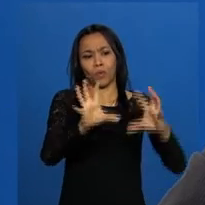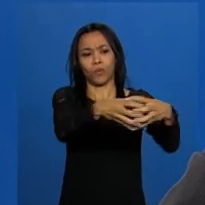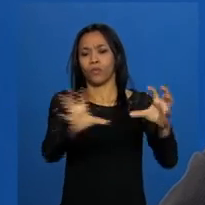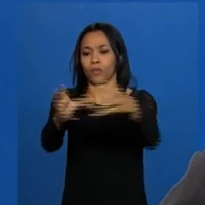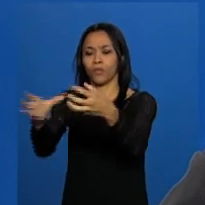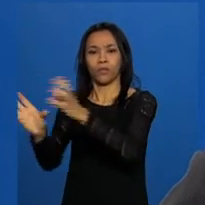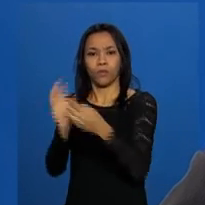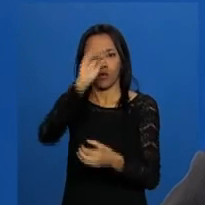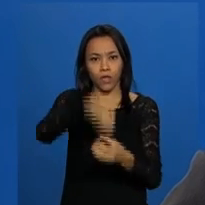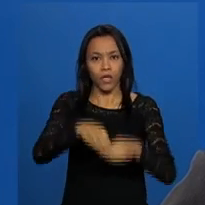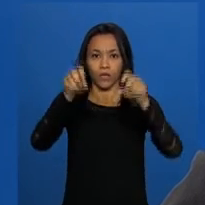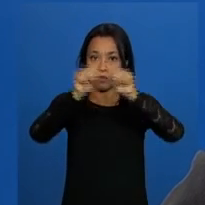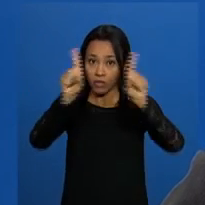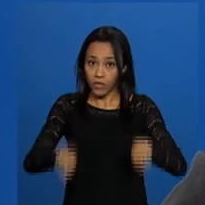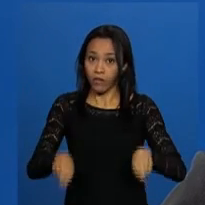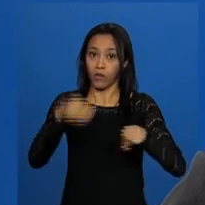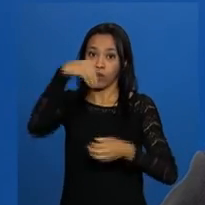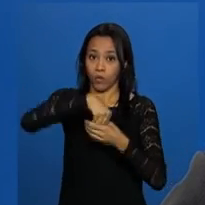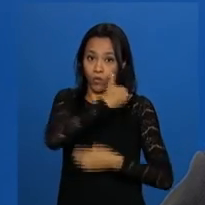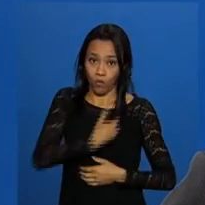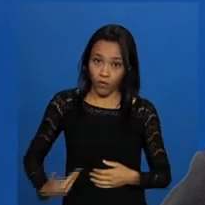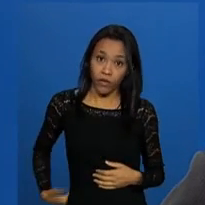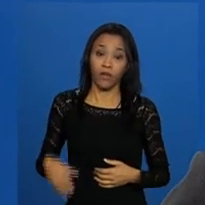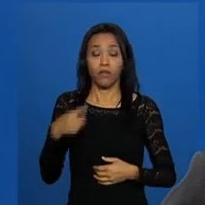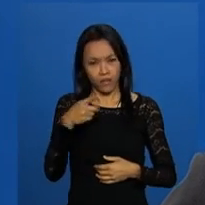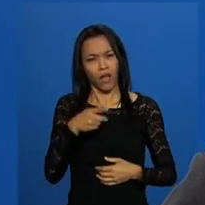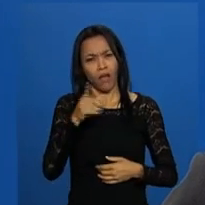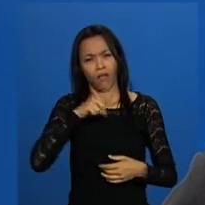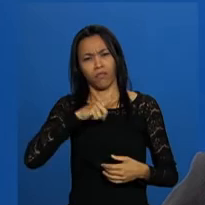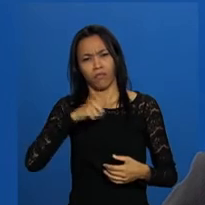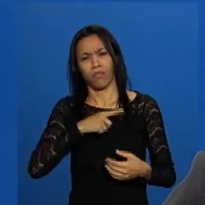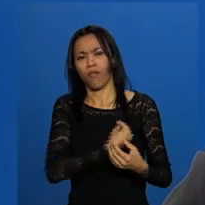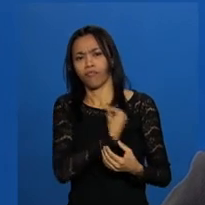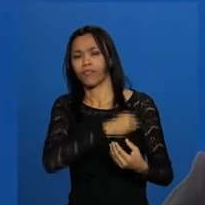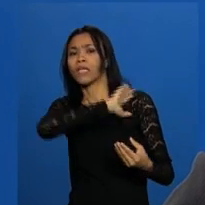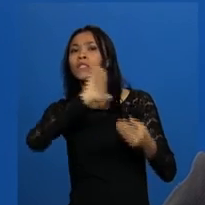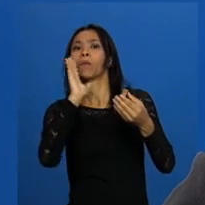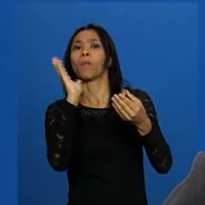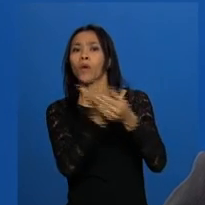serviço público e que se encontrava em tramitação no Congresso Nacional já